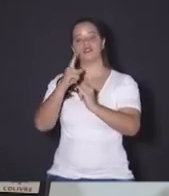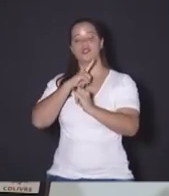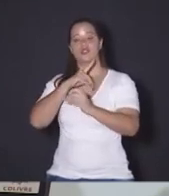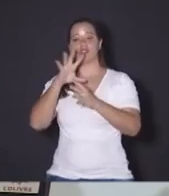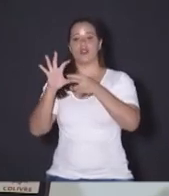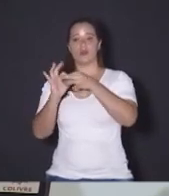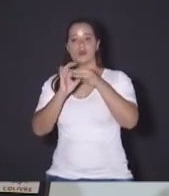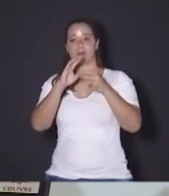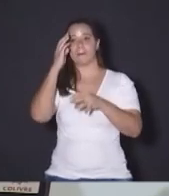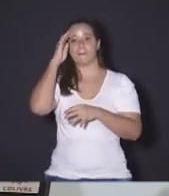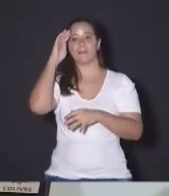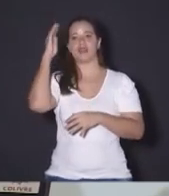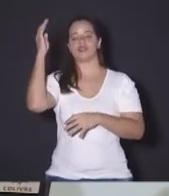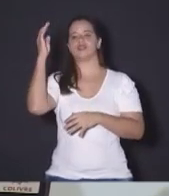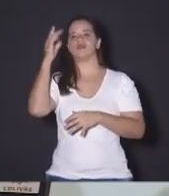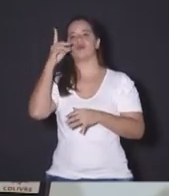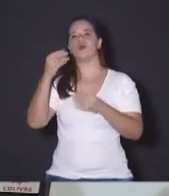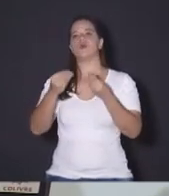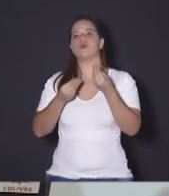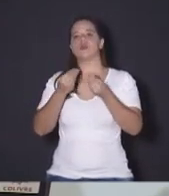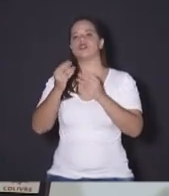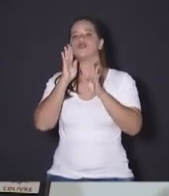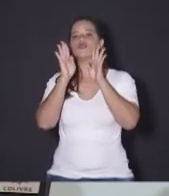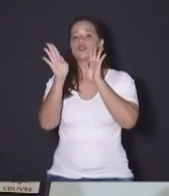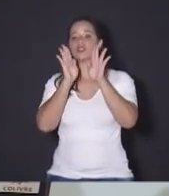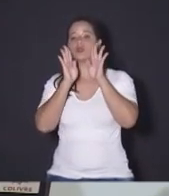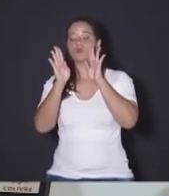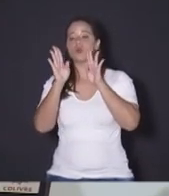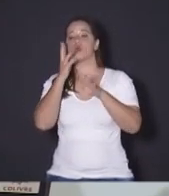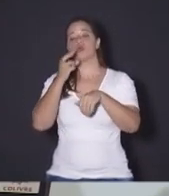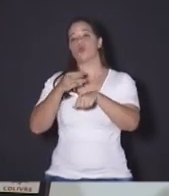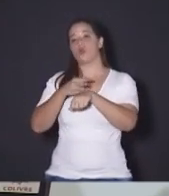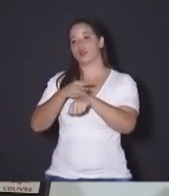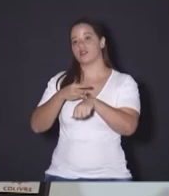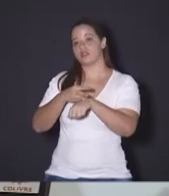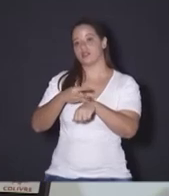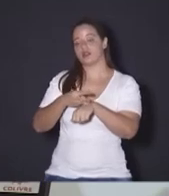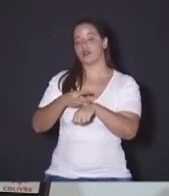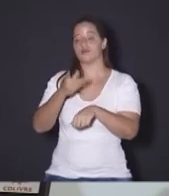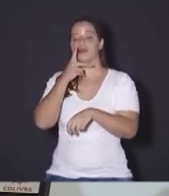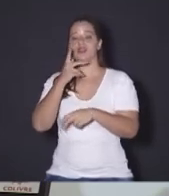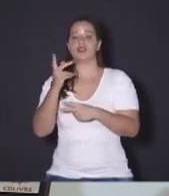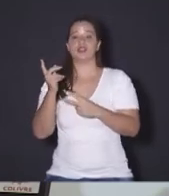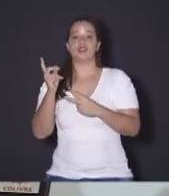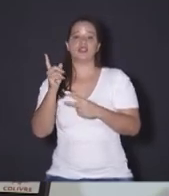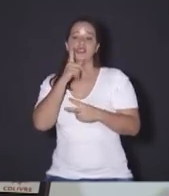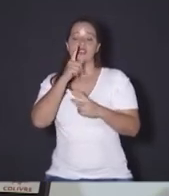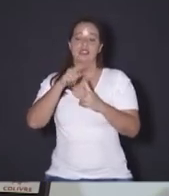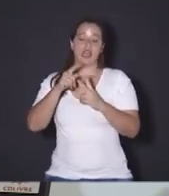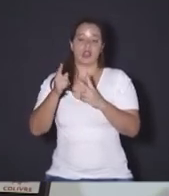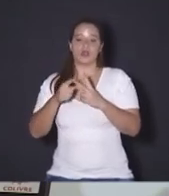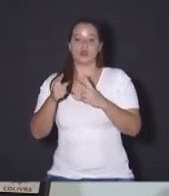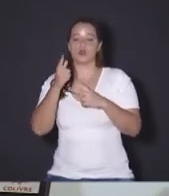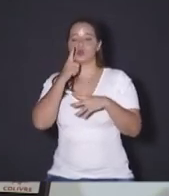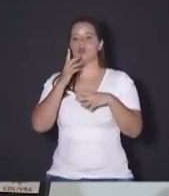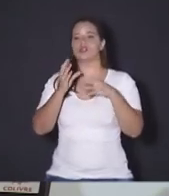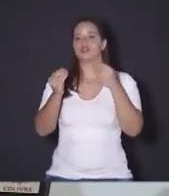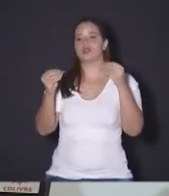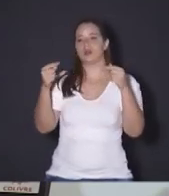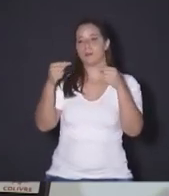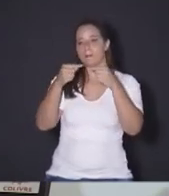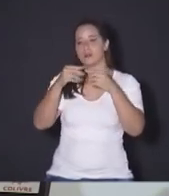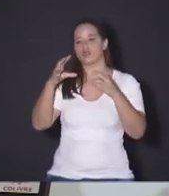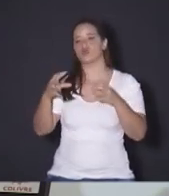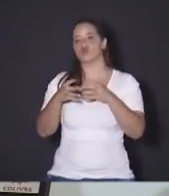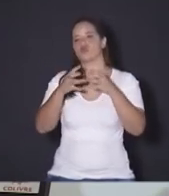conectado principalmente através do facebook whatsapp que são é edis dum do mesmo